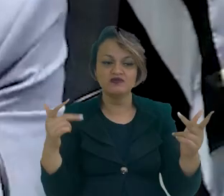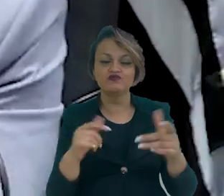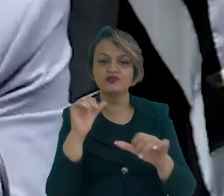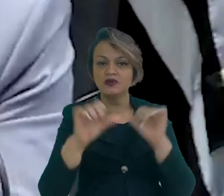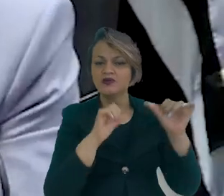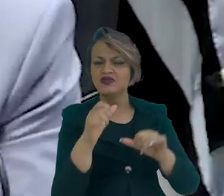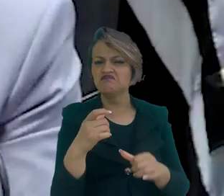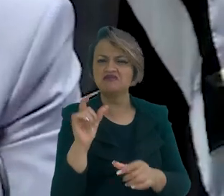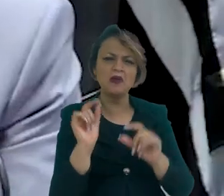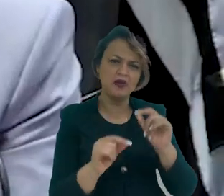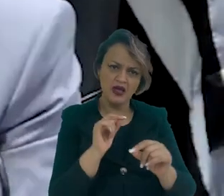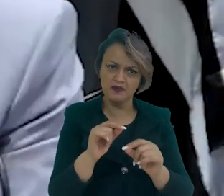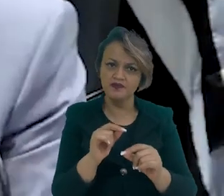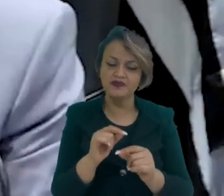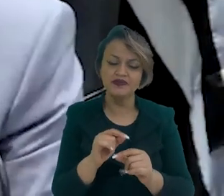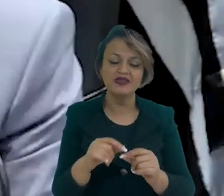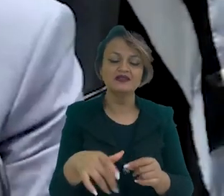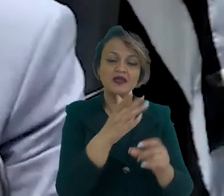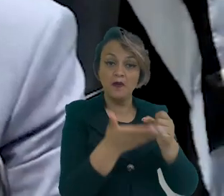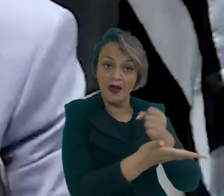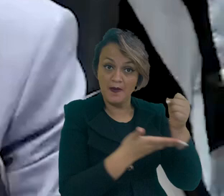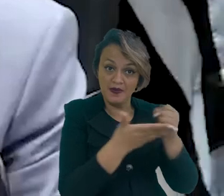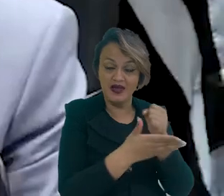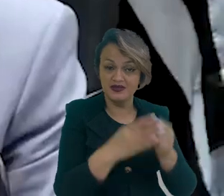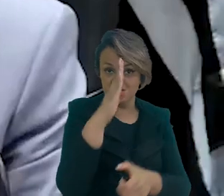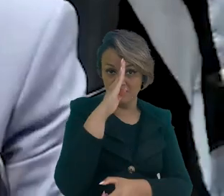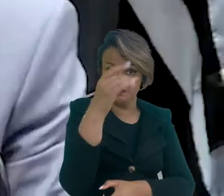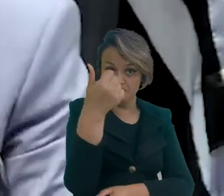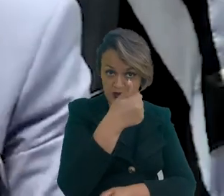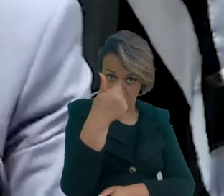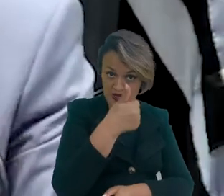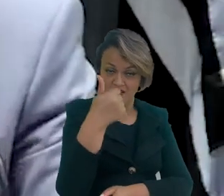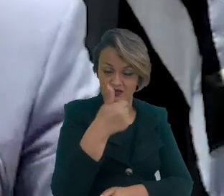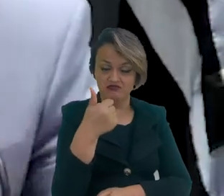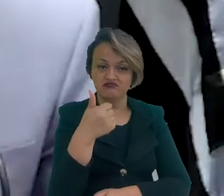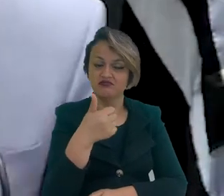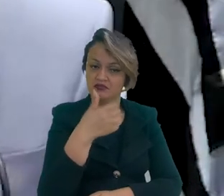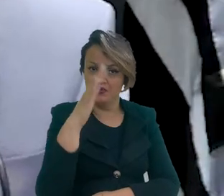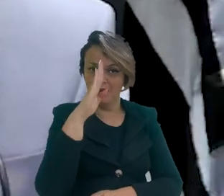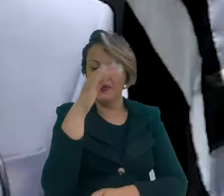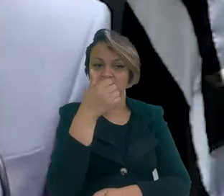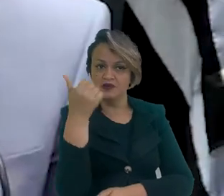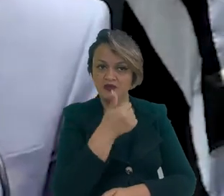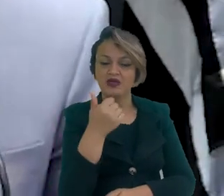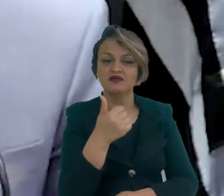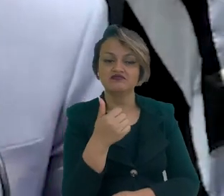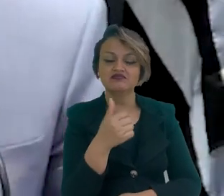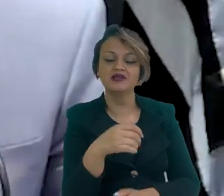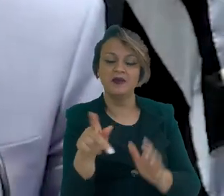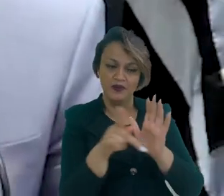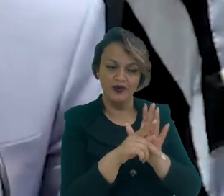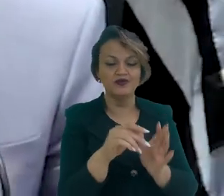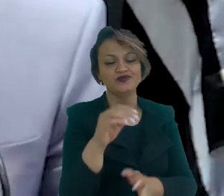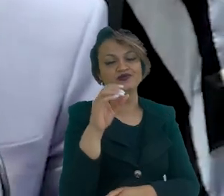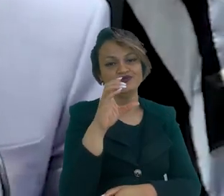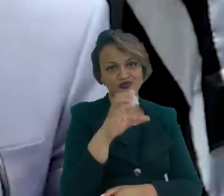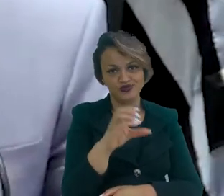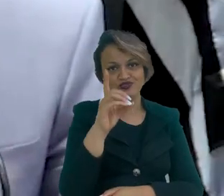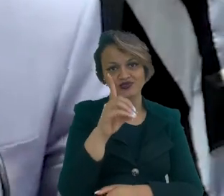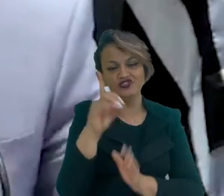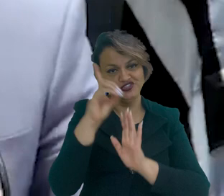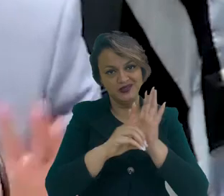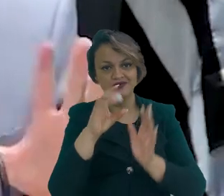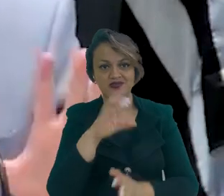desfragmentação que se diz do direito privado ou seja a gente tem um eixo central que é